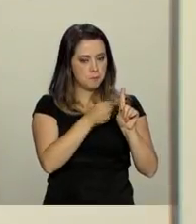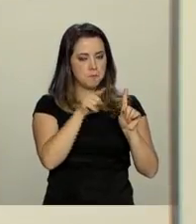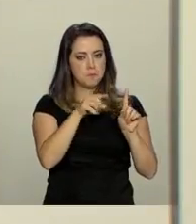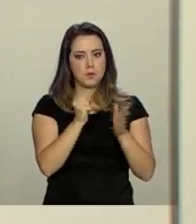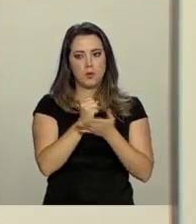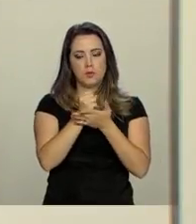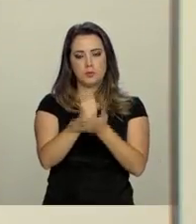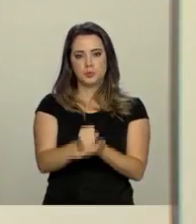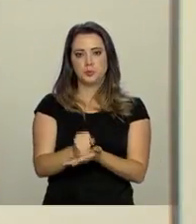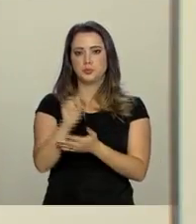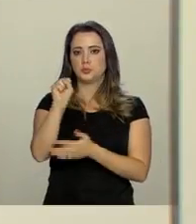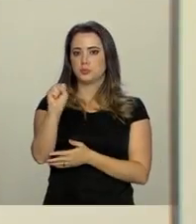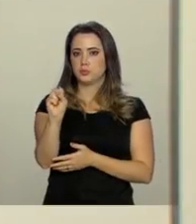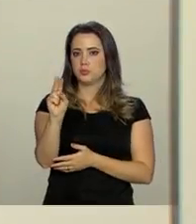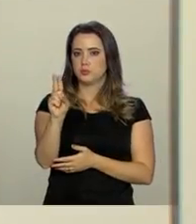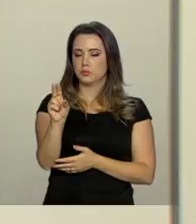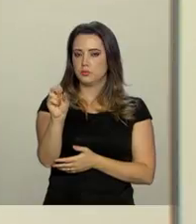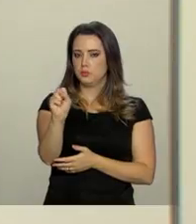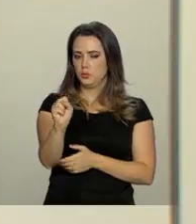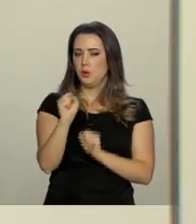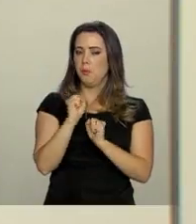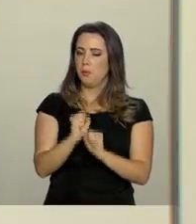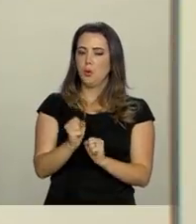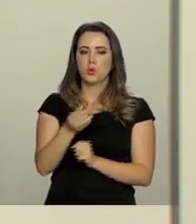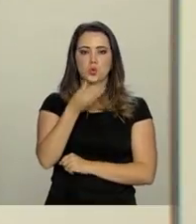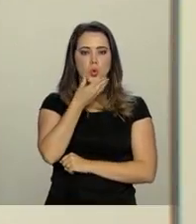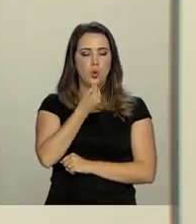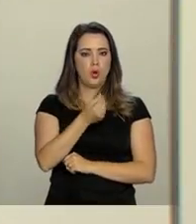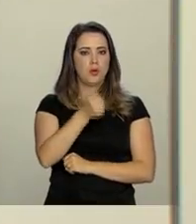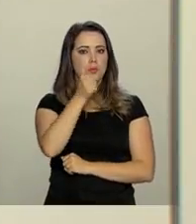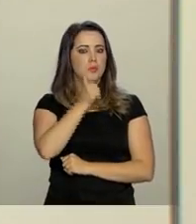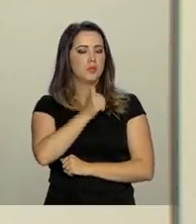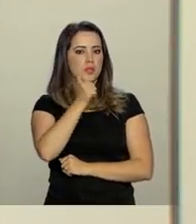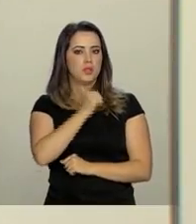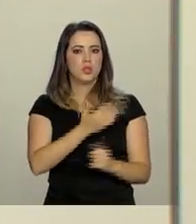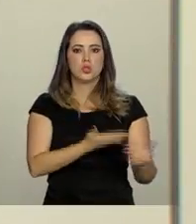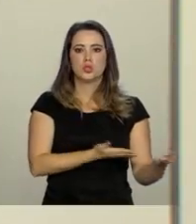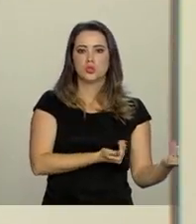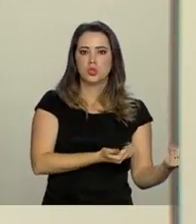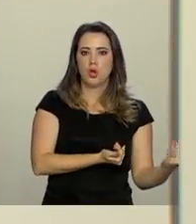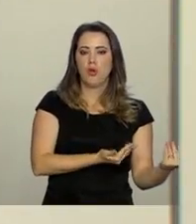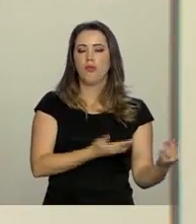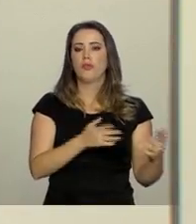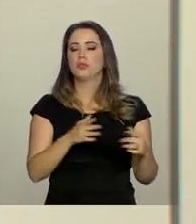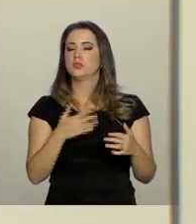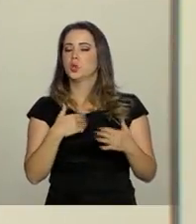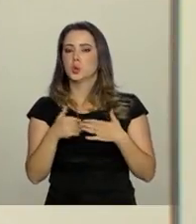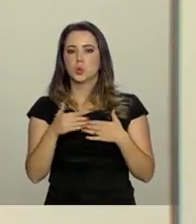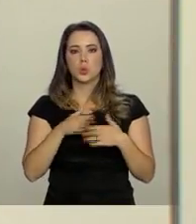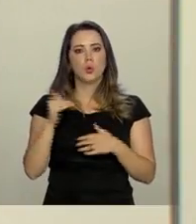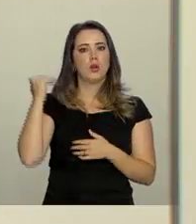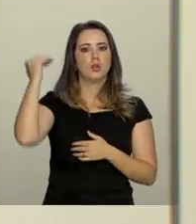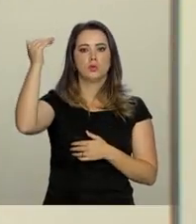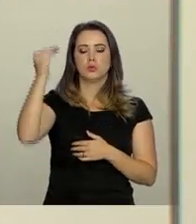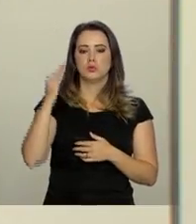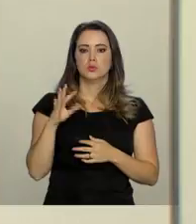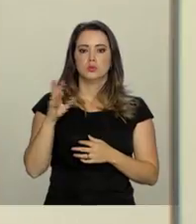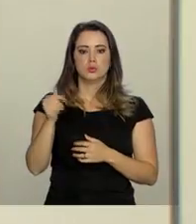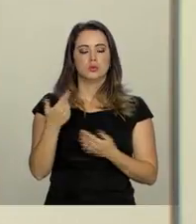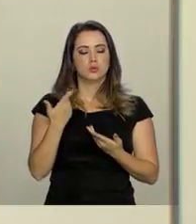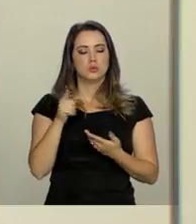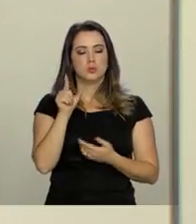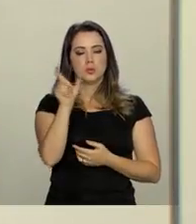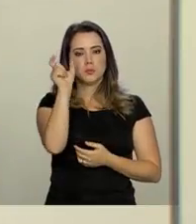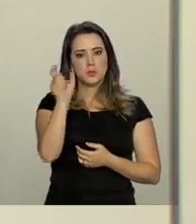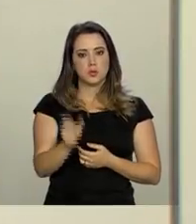Saúde disponibiliza para o homem, a mulher, o adolescente, a adolescente, os adultos jovens, para